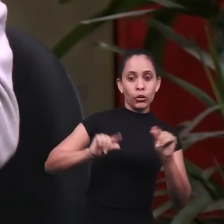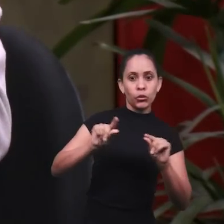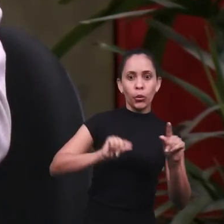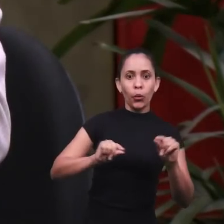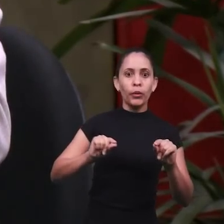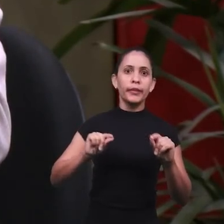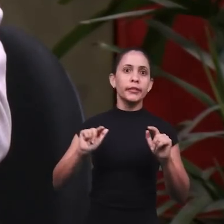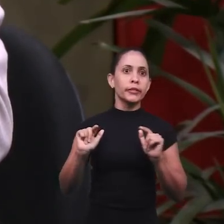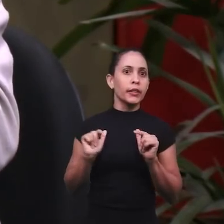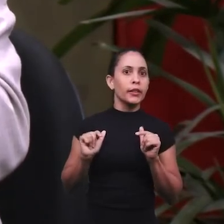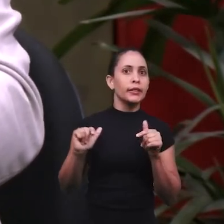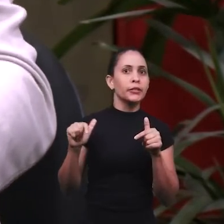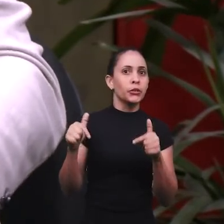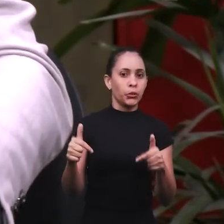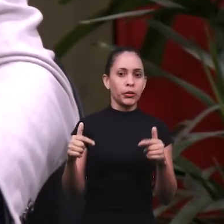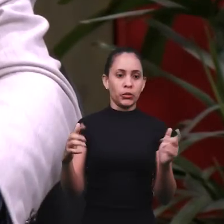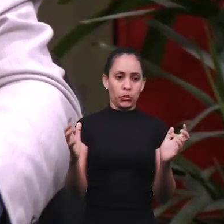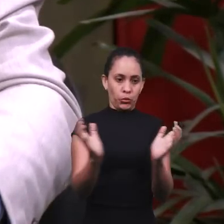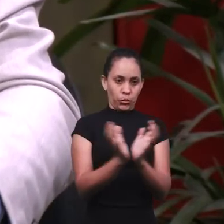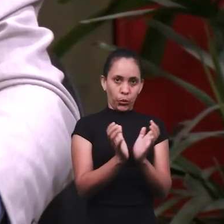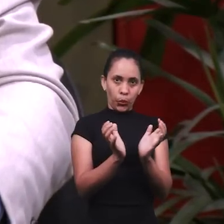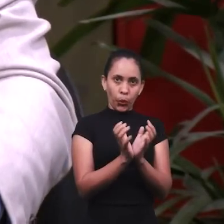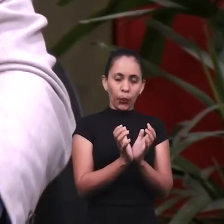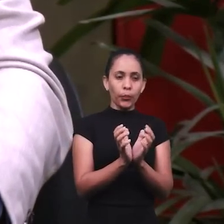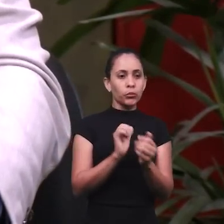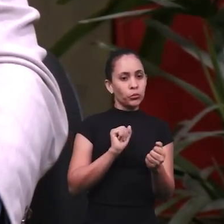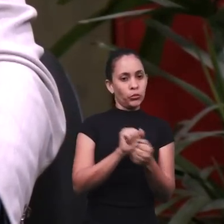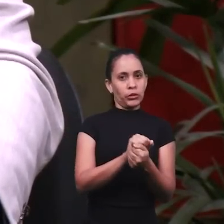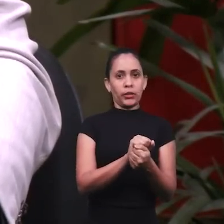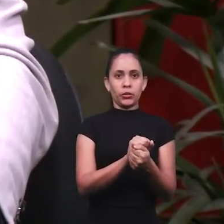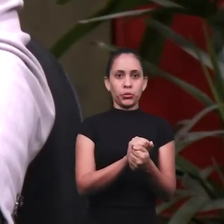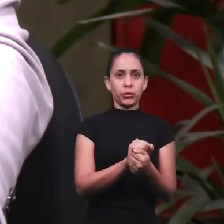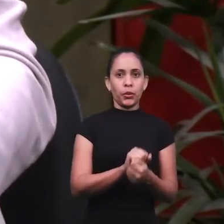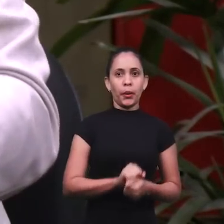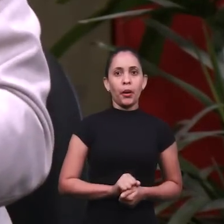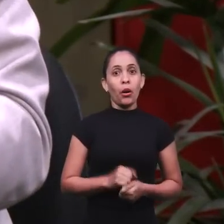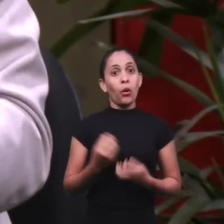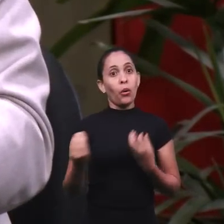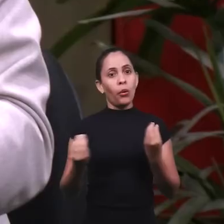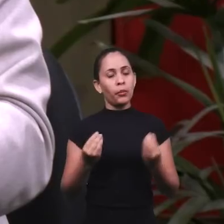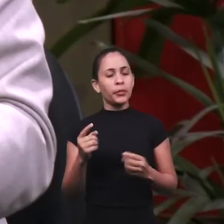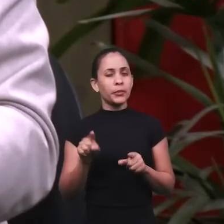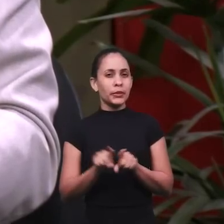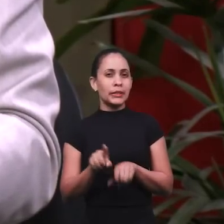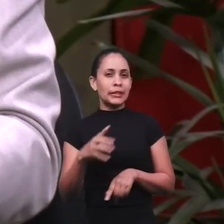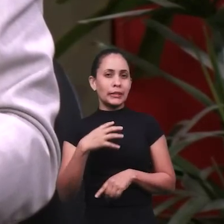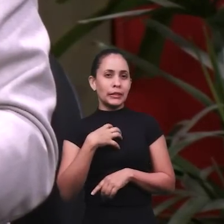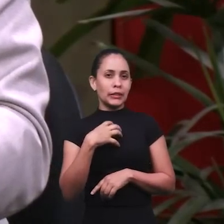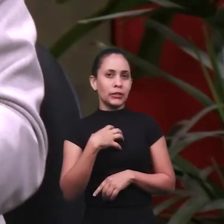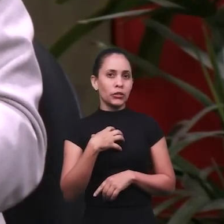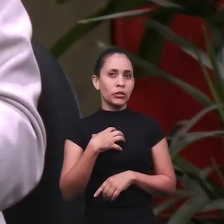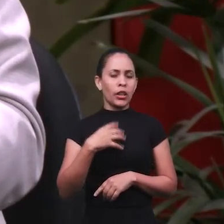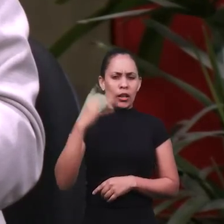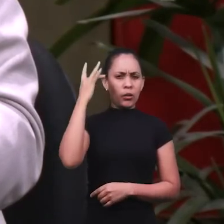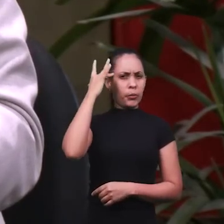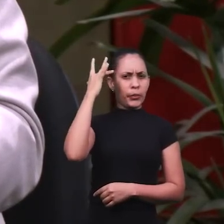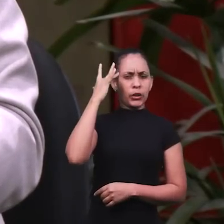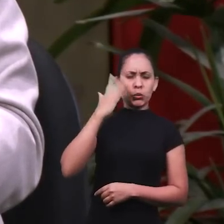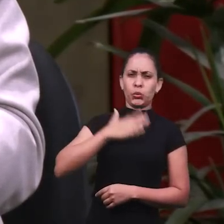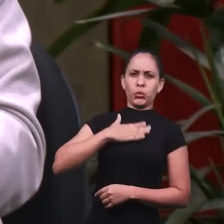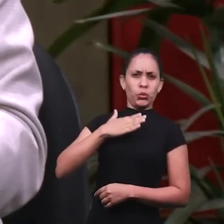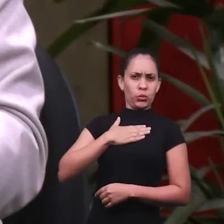tomar atitudes do grupo do qual ele faz parte, como ele se sente às vezes maduro o suficiente para